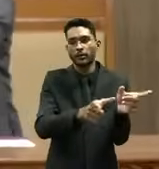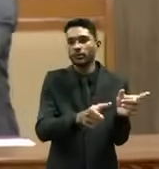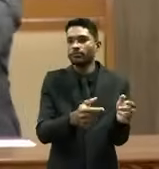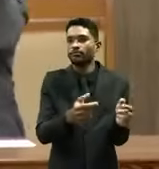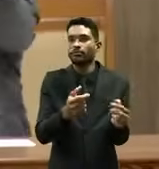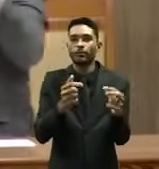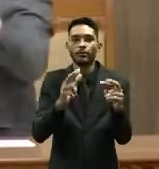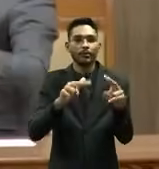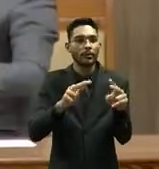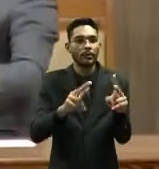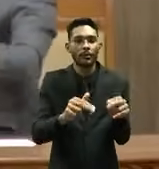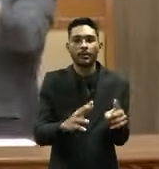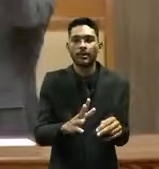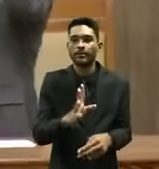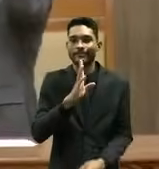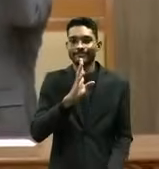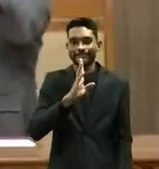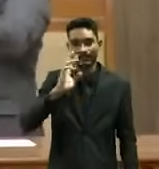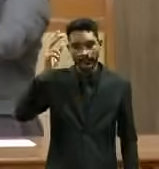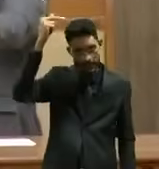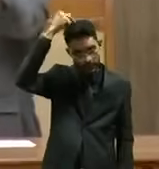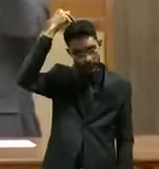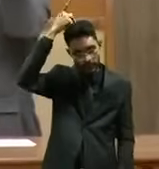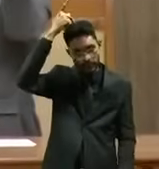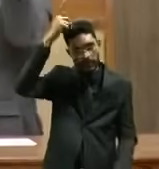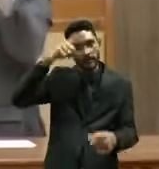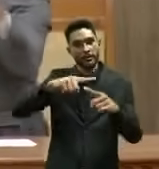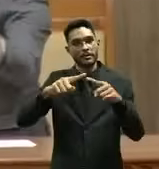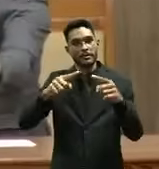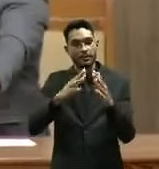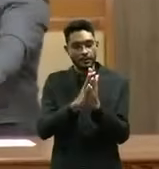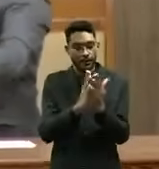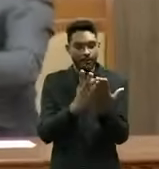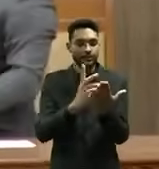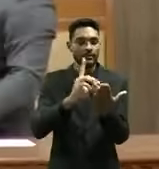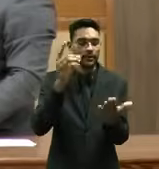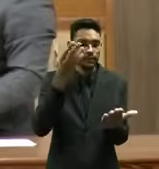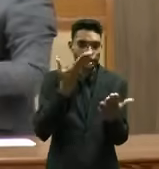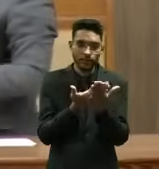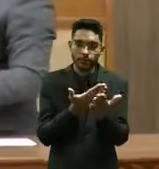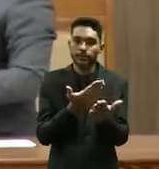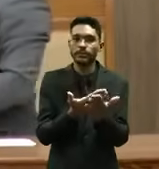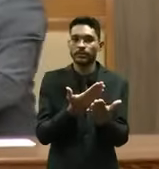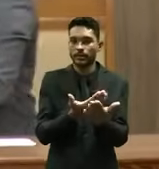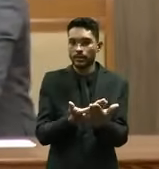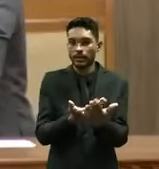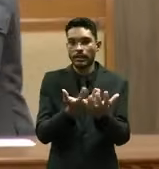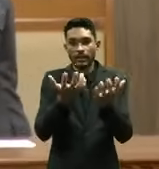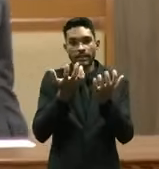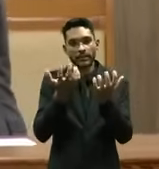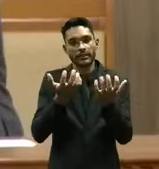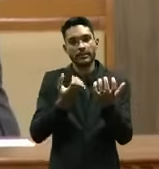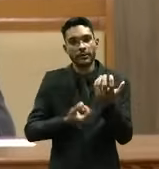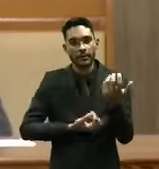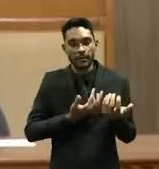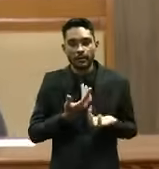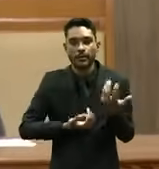e que foram ler a palavra de Deus e buscaram o batismo com o Espírito Santo e foram